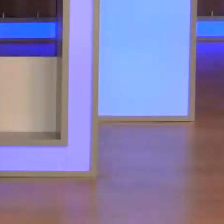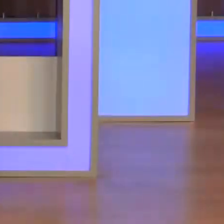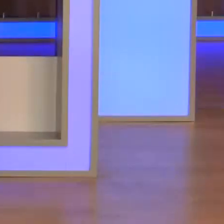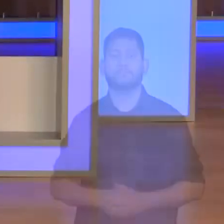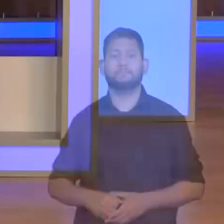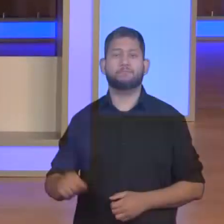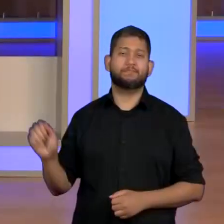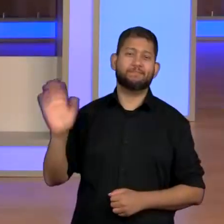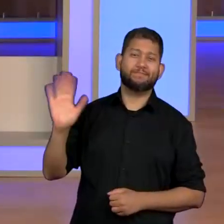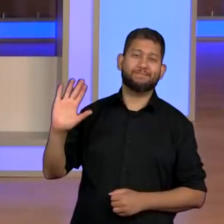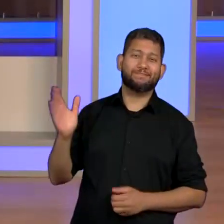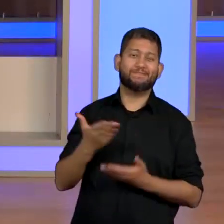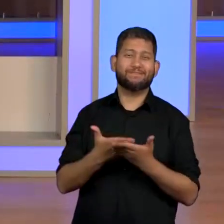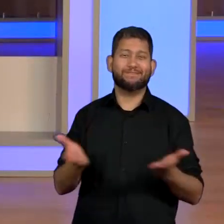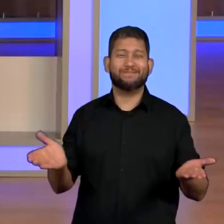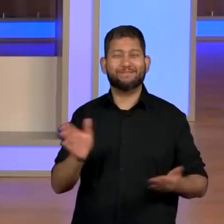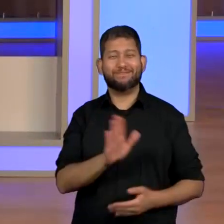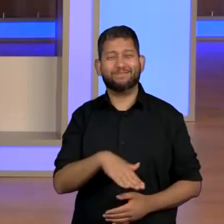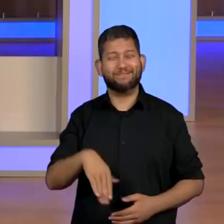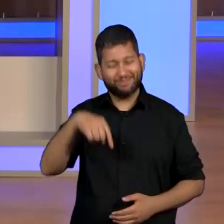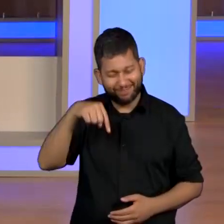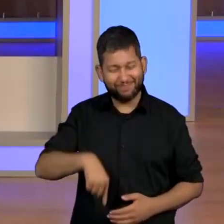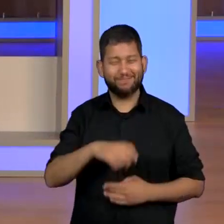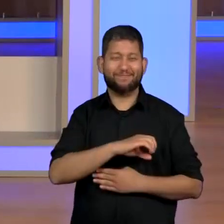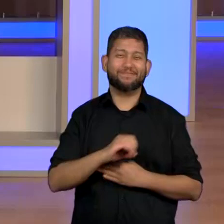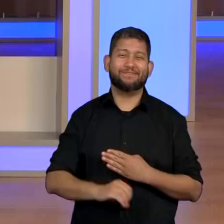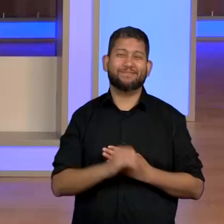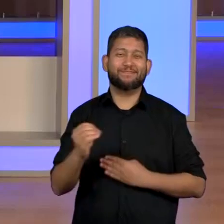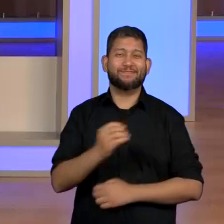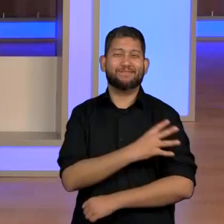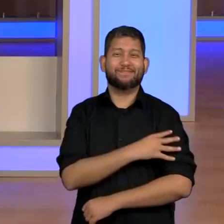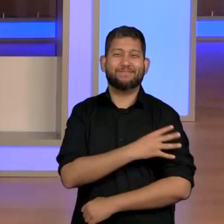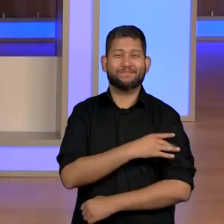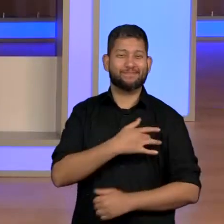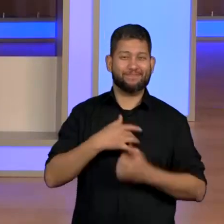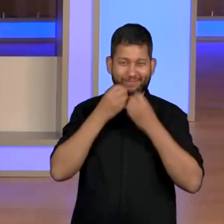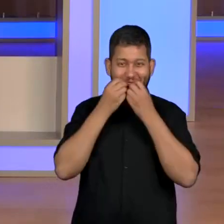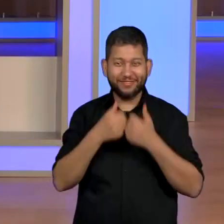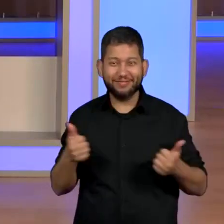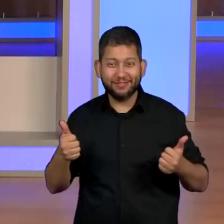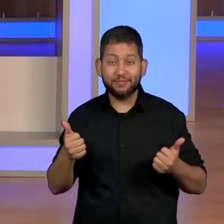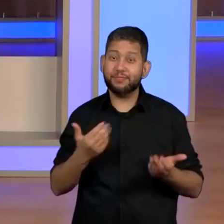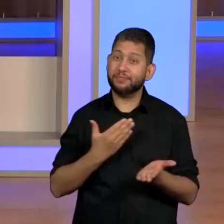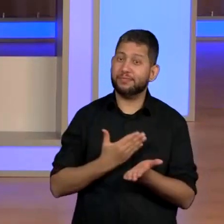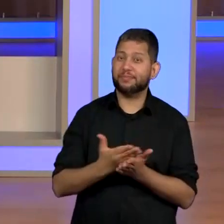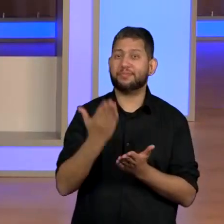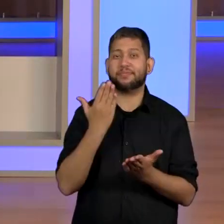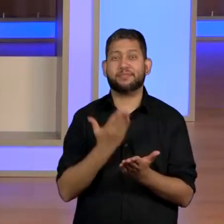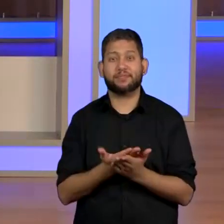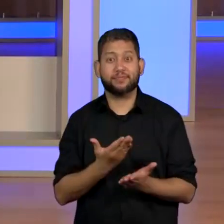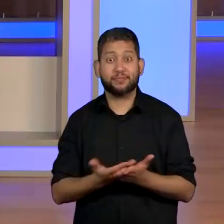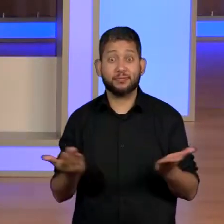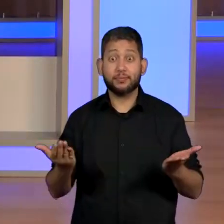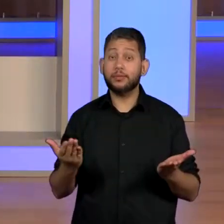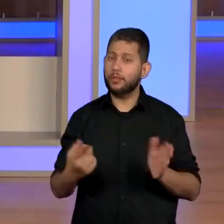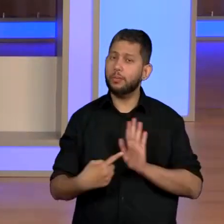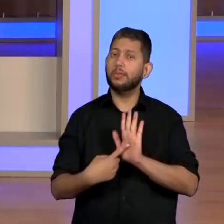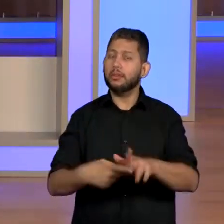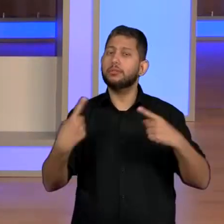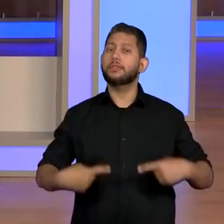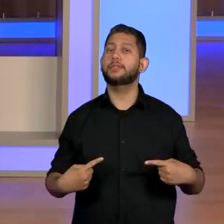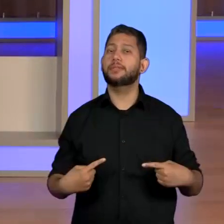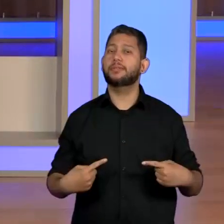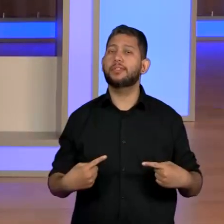Olá galerinha aqui do centro de mídia do quarto ano vamos começar uma super aula e já lança o desafio